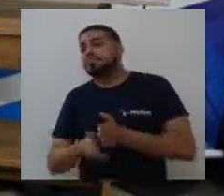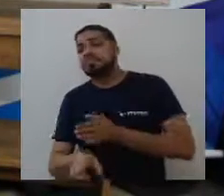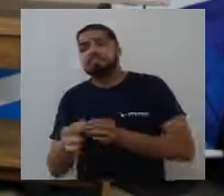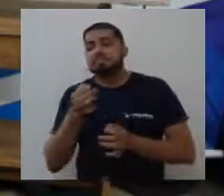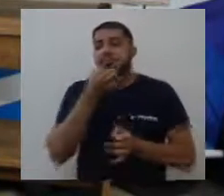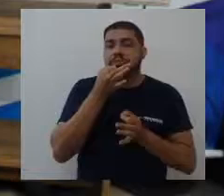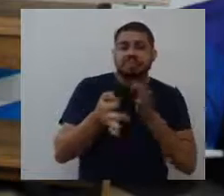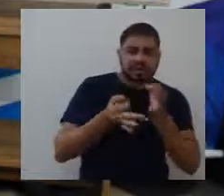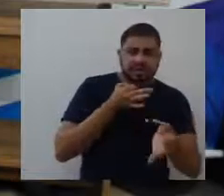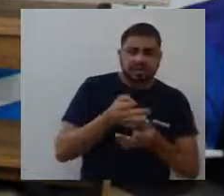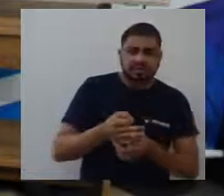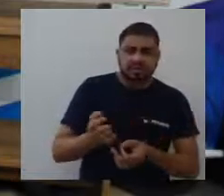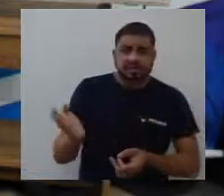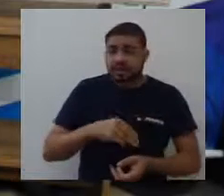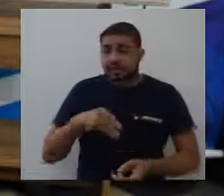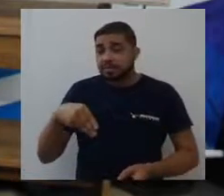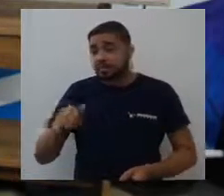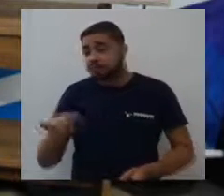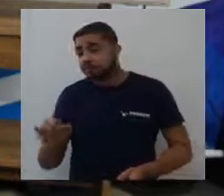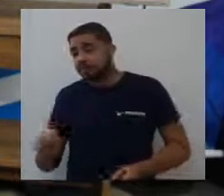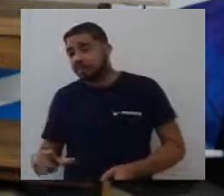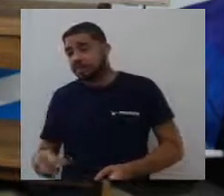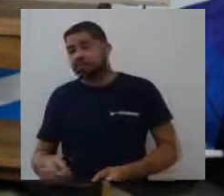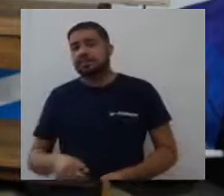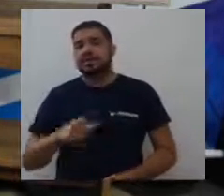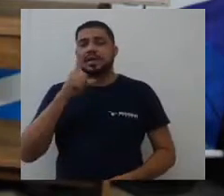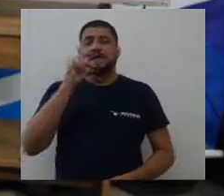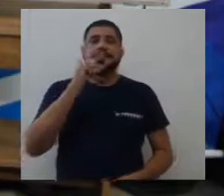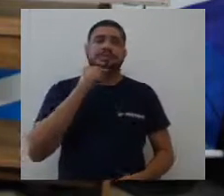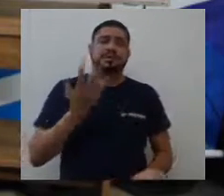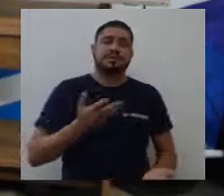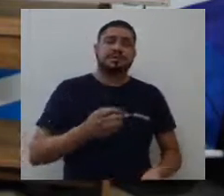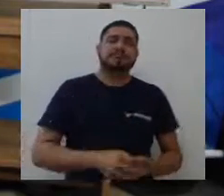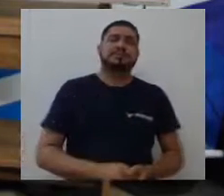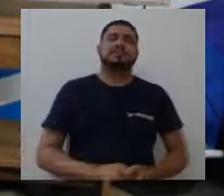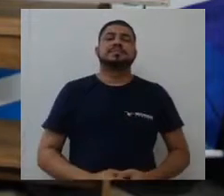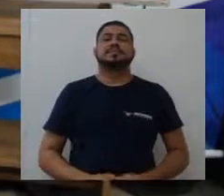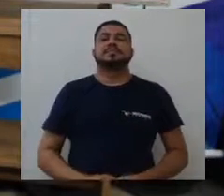comentário. Vem aqui comigo, Manuel, enquanto a aguinha chega aqui para mim. Muito bem.